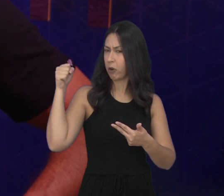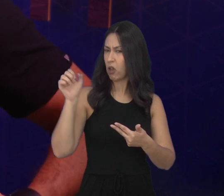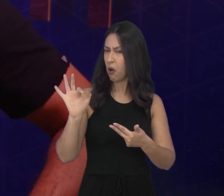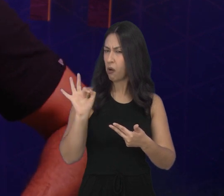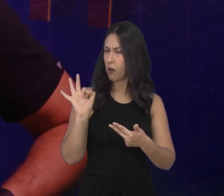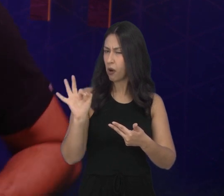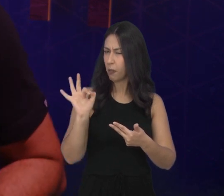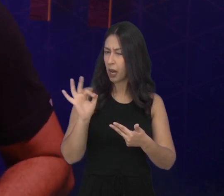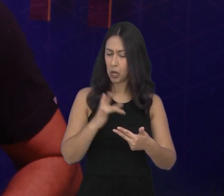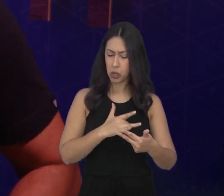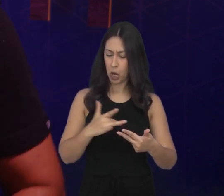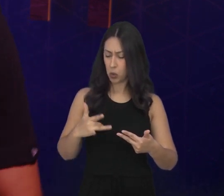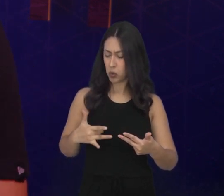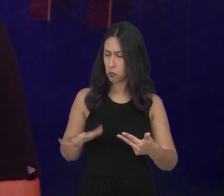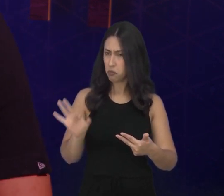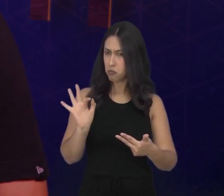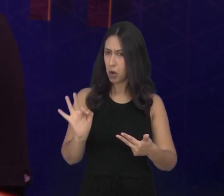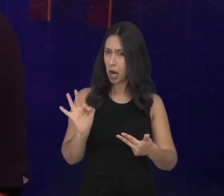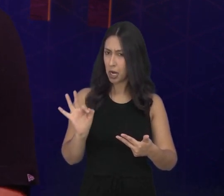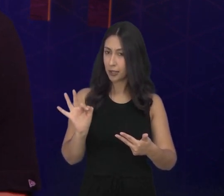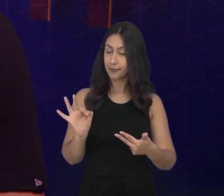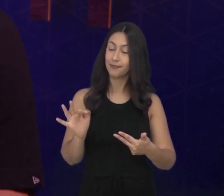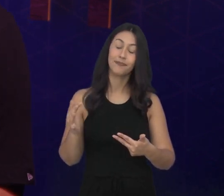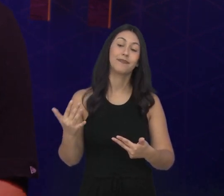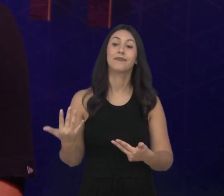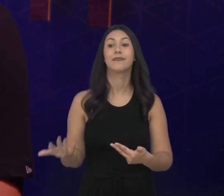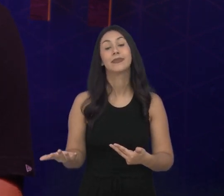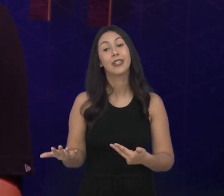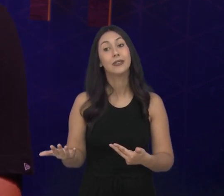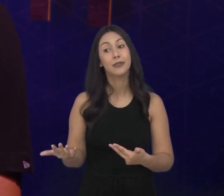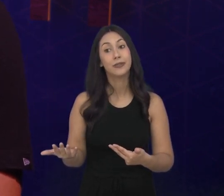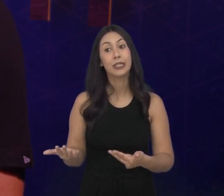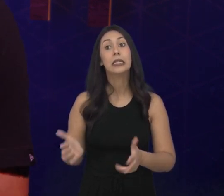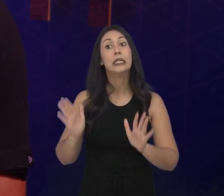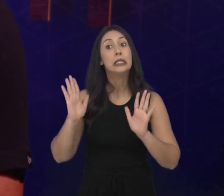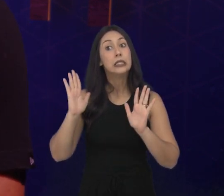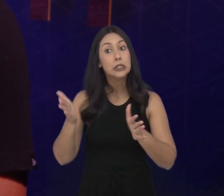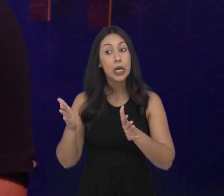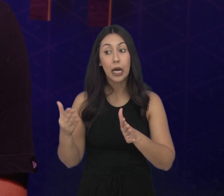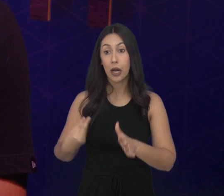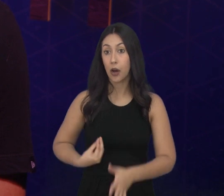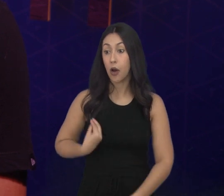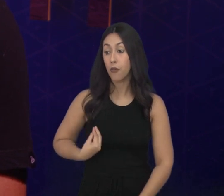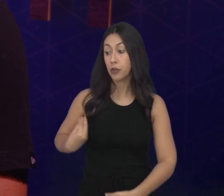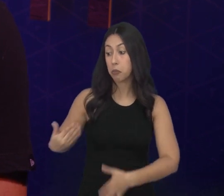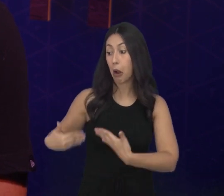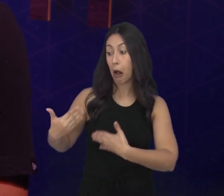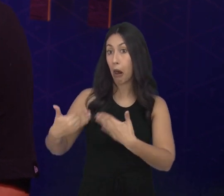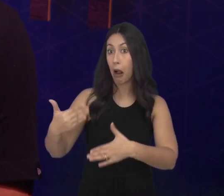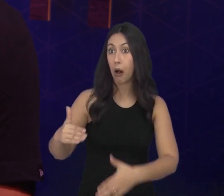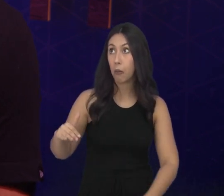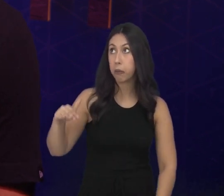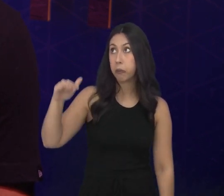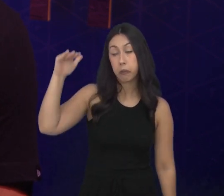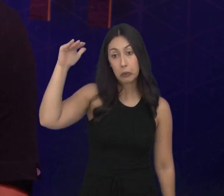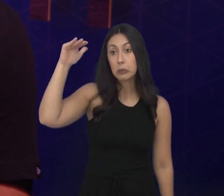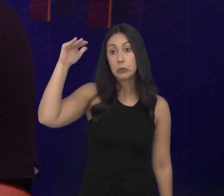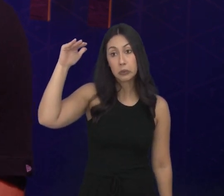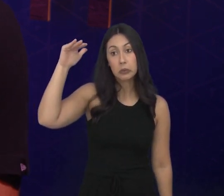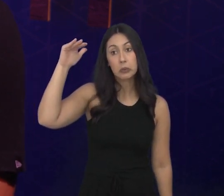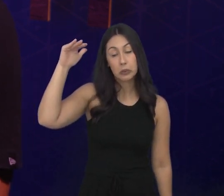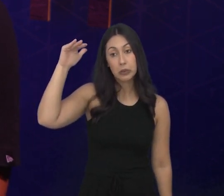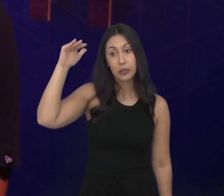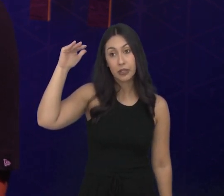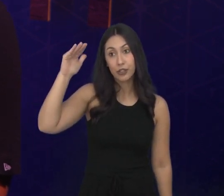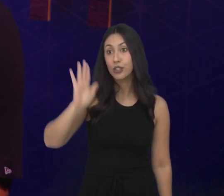você está cuidando da sua saúde, a sua saúde está bem. Então assim, você já viveu tempo suficiente como adulto,